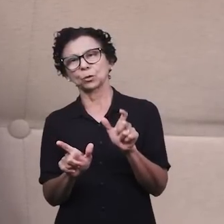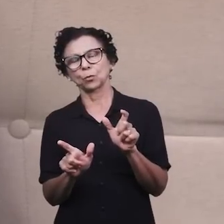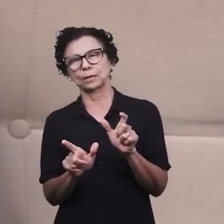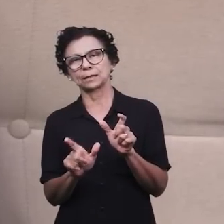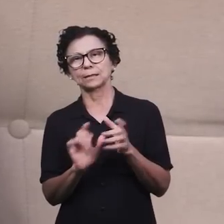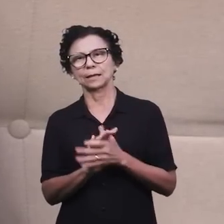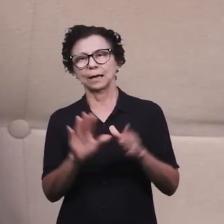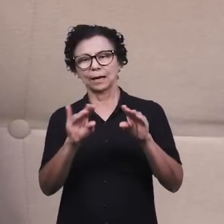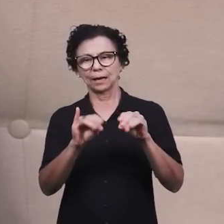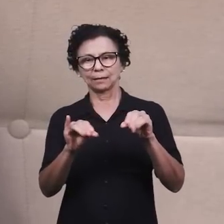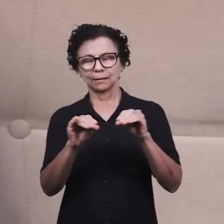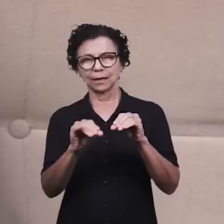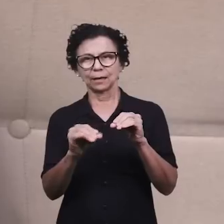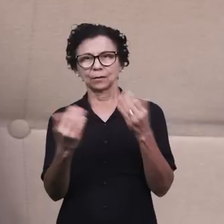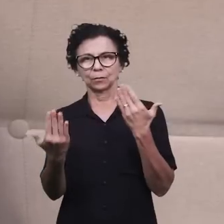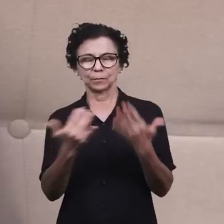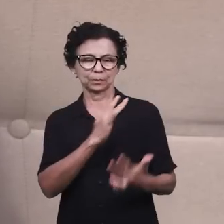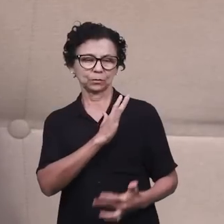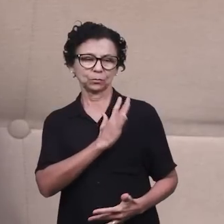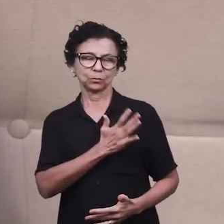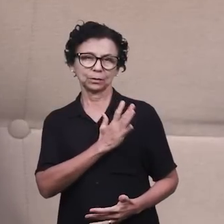São situações que são